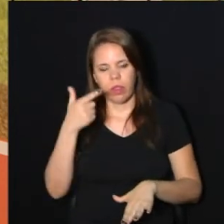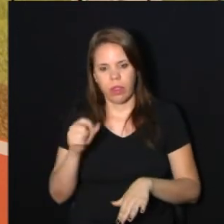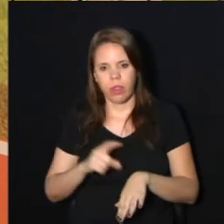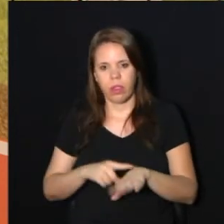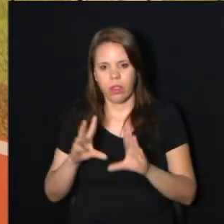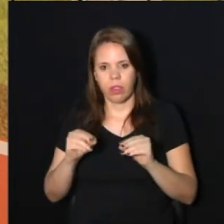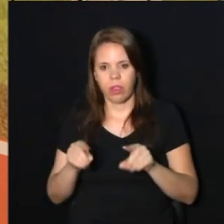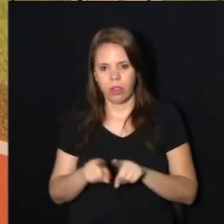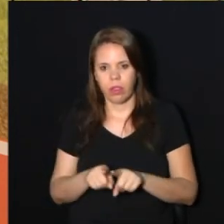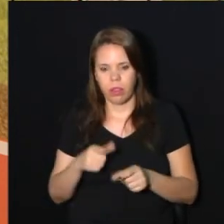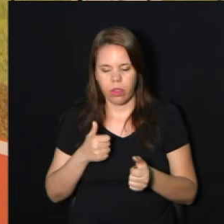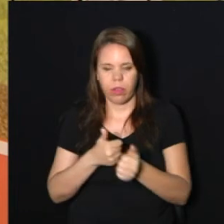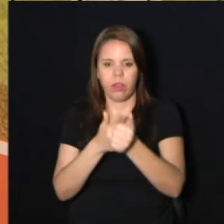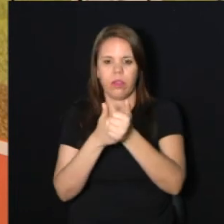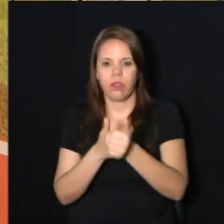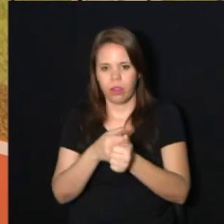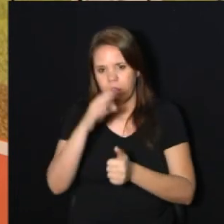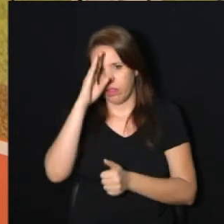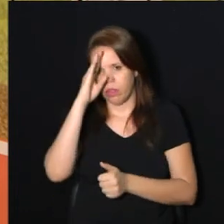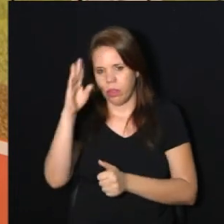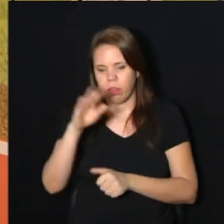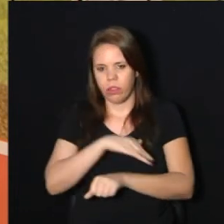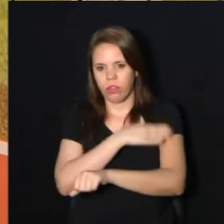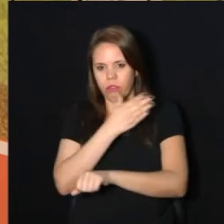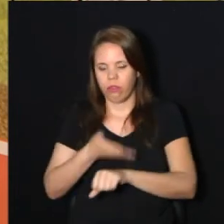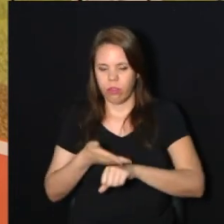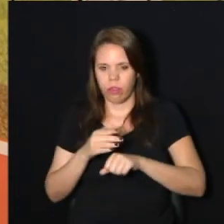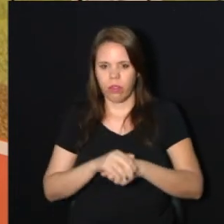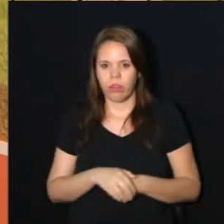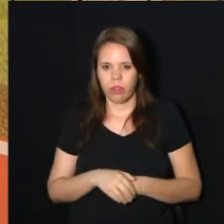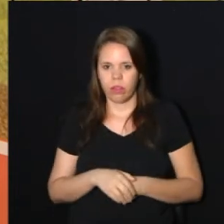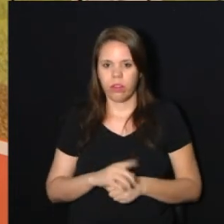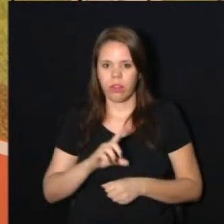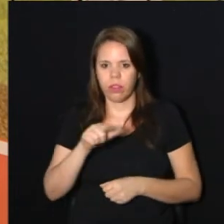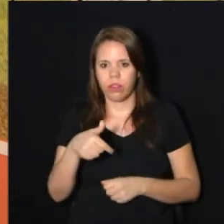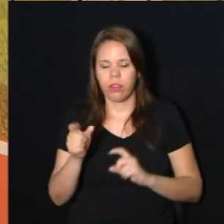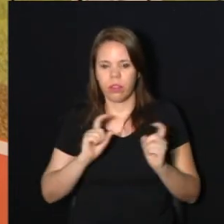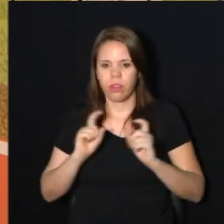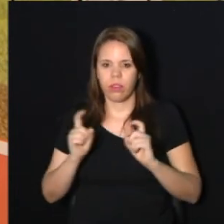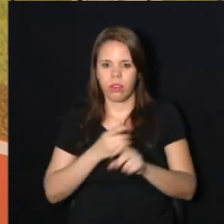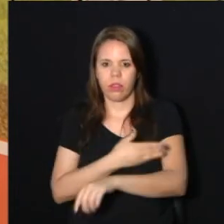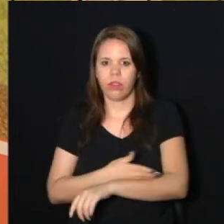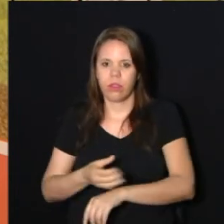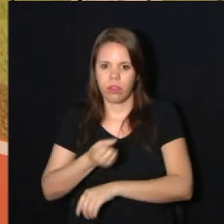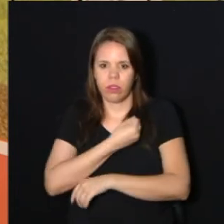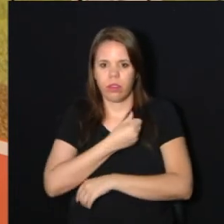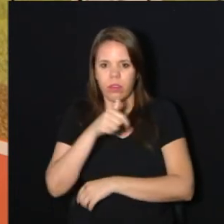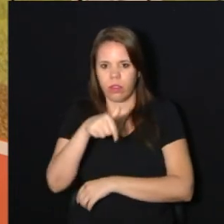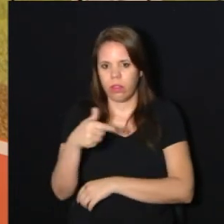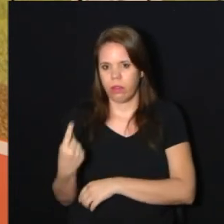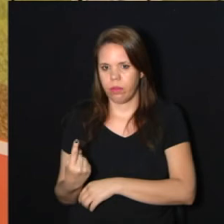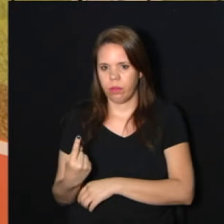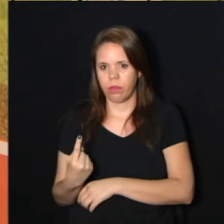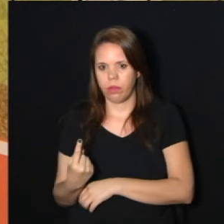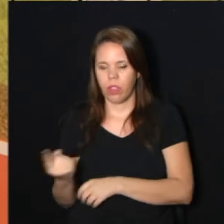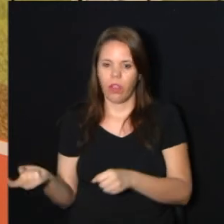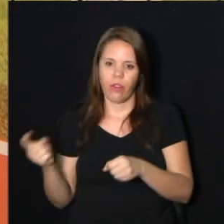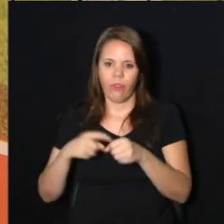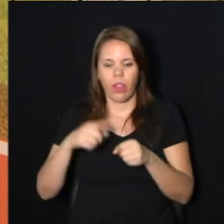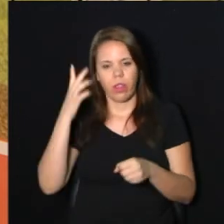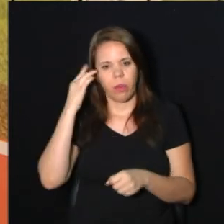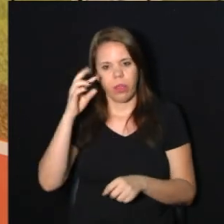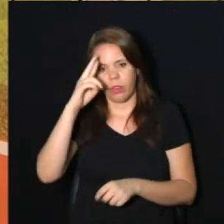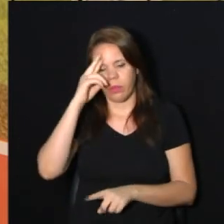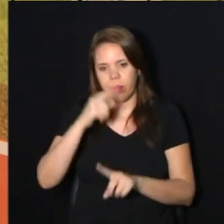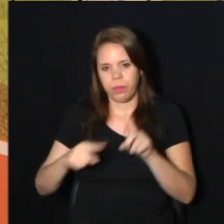da noite, você acompanha as principais notícias do dia após a reunião ordinária de número 71. Eu volto amanhã